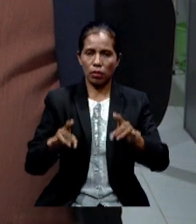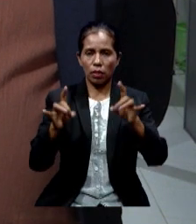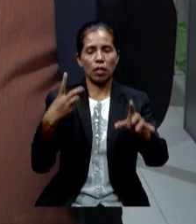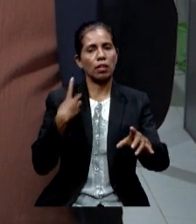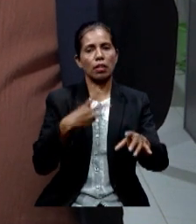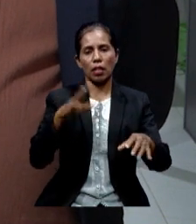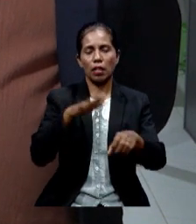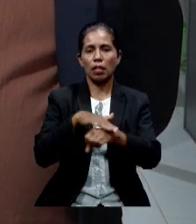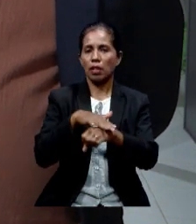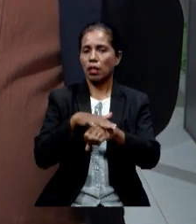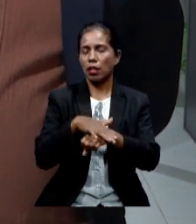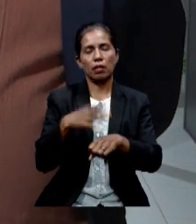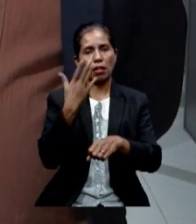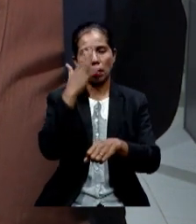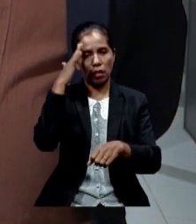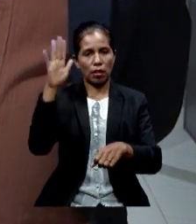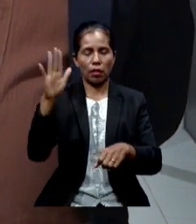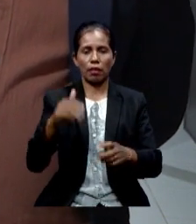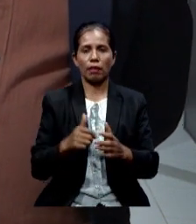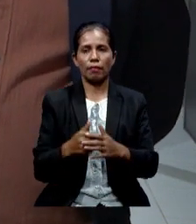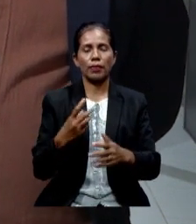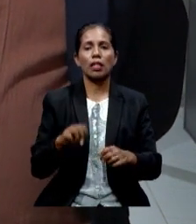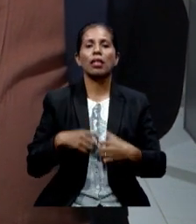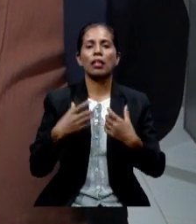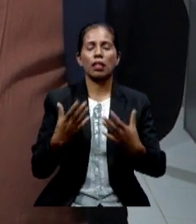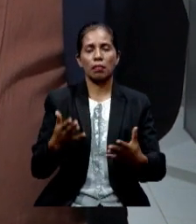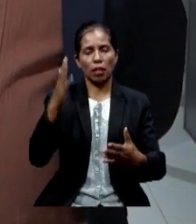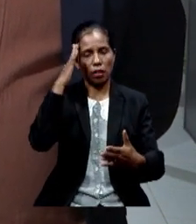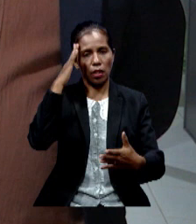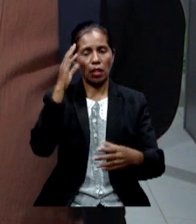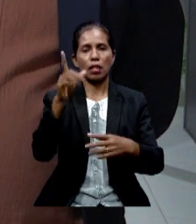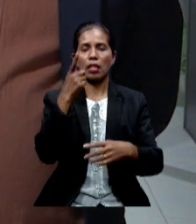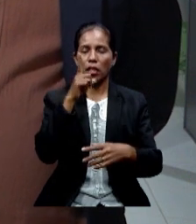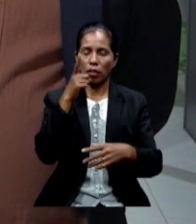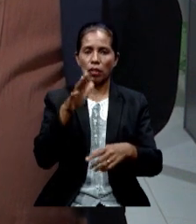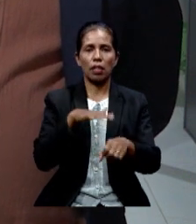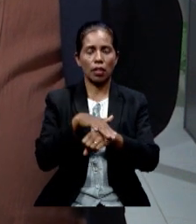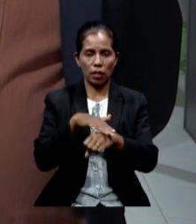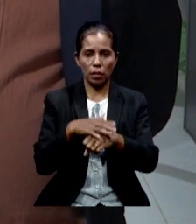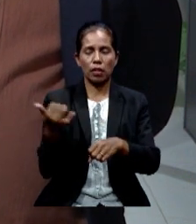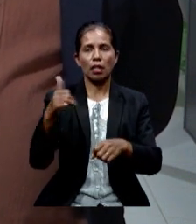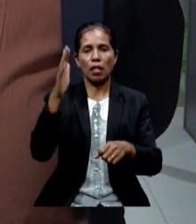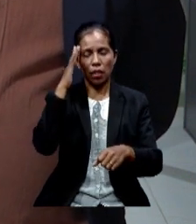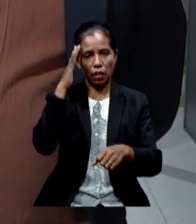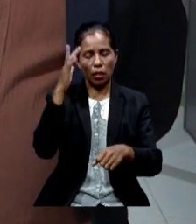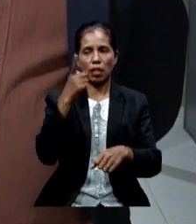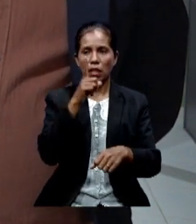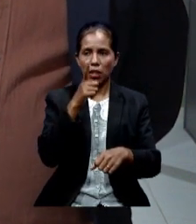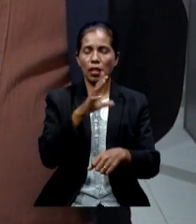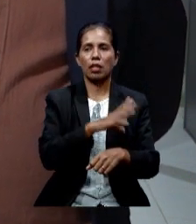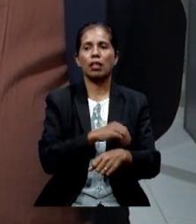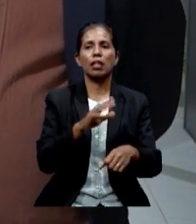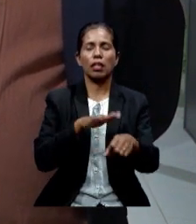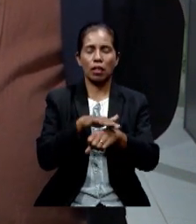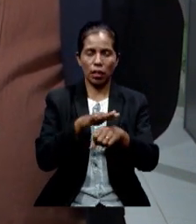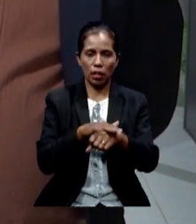nene e tatem que até né, gira, mas até né, inglês. Se sira e inglês se hatene inglês né inglês